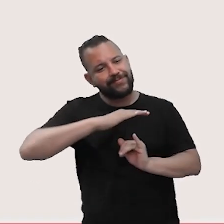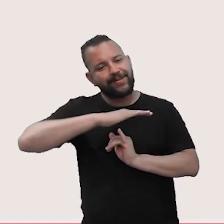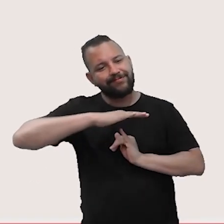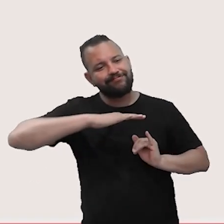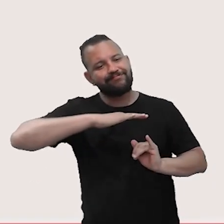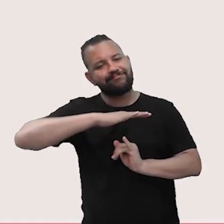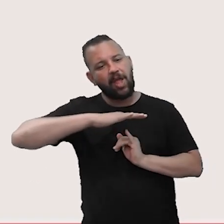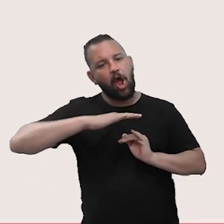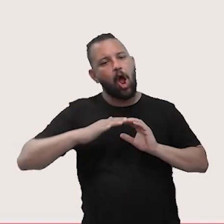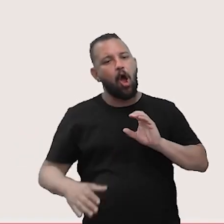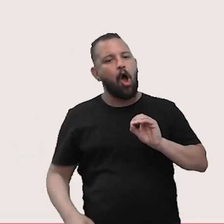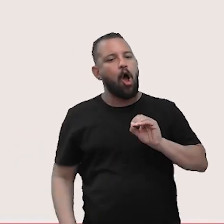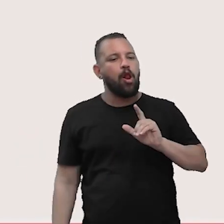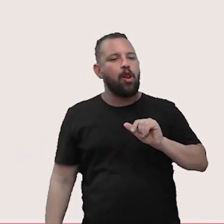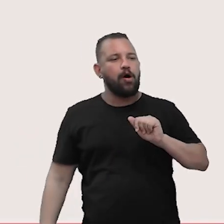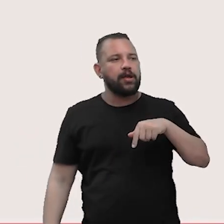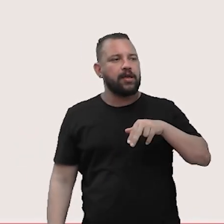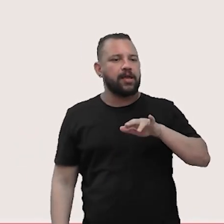coloquial.